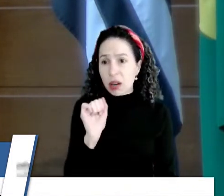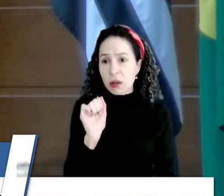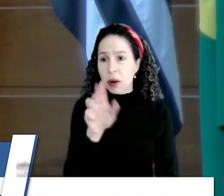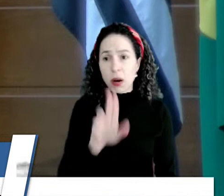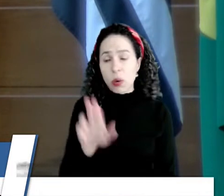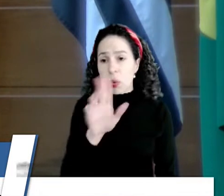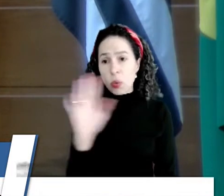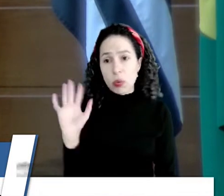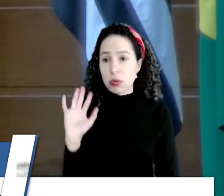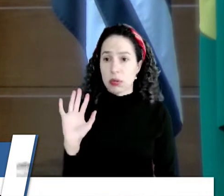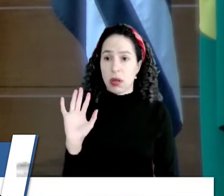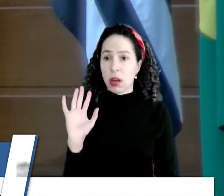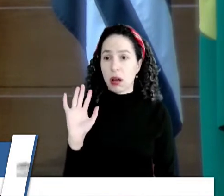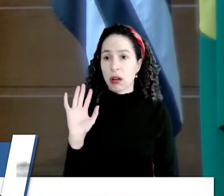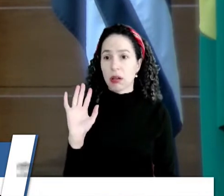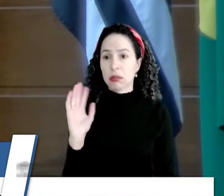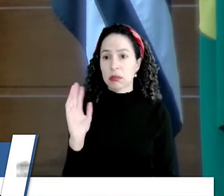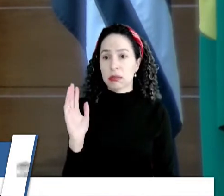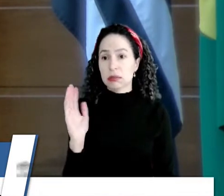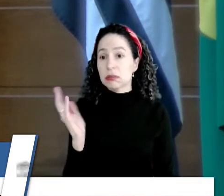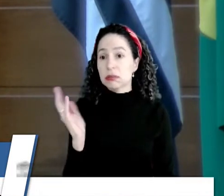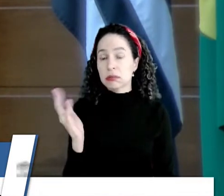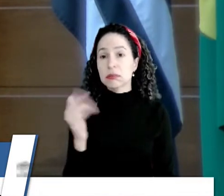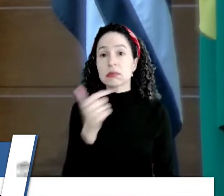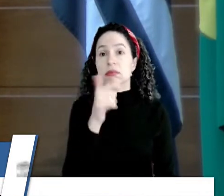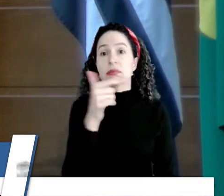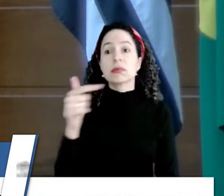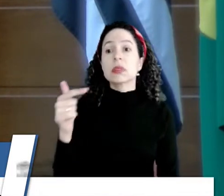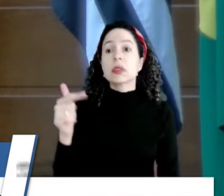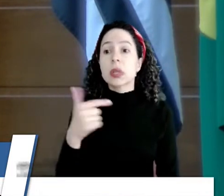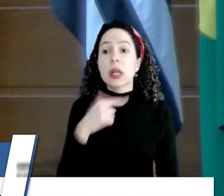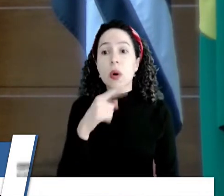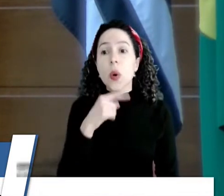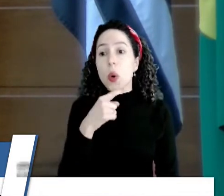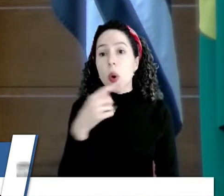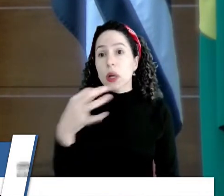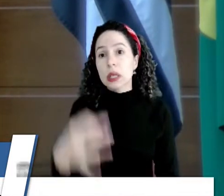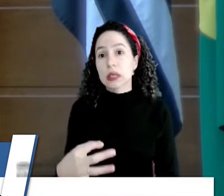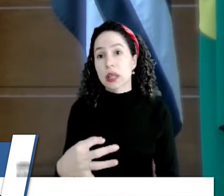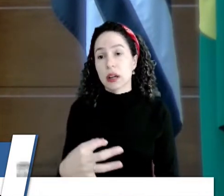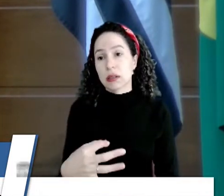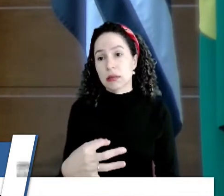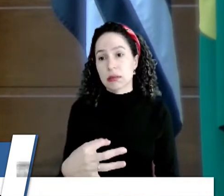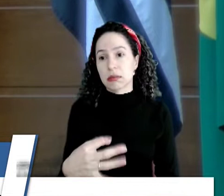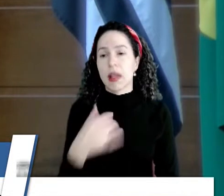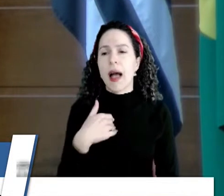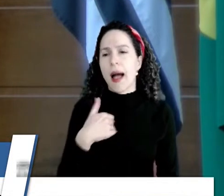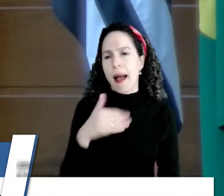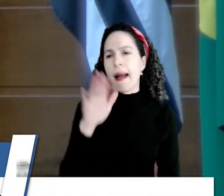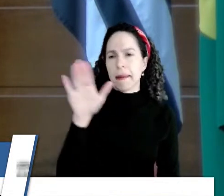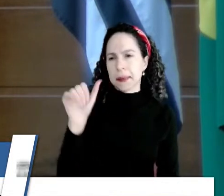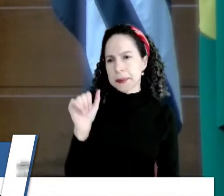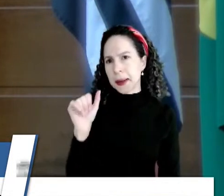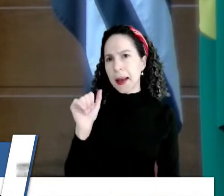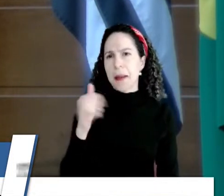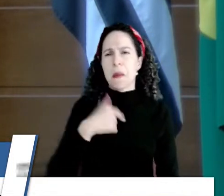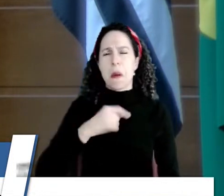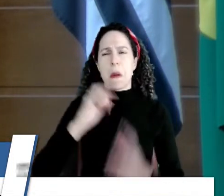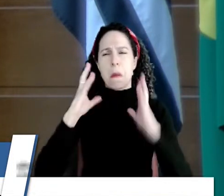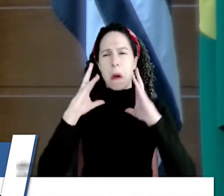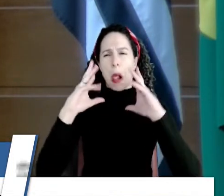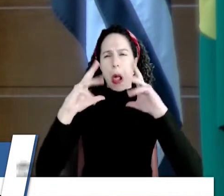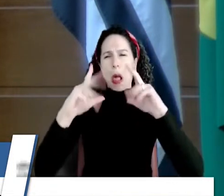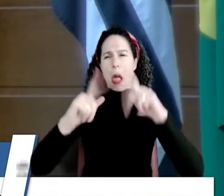não está dando certo isso. Sabe, eu chamo, eu meto o pau na prefeitura, a gente não vai conseguir nada